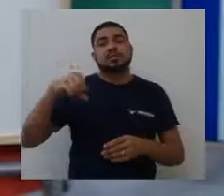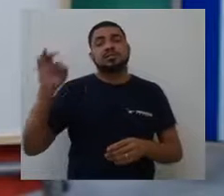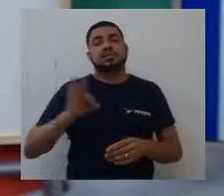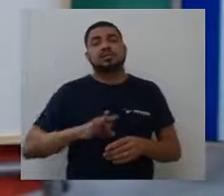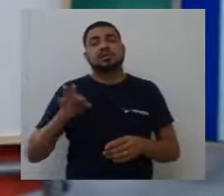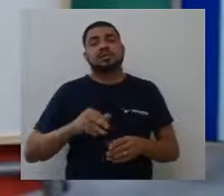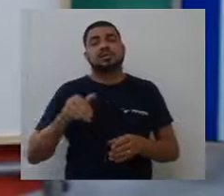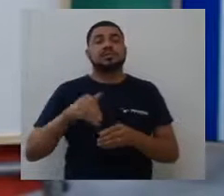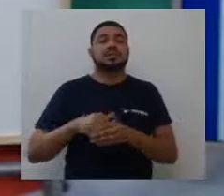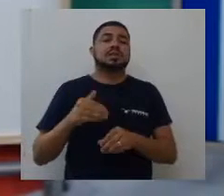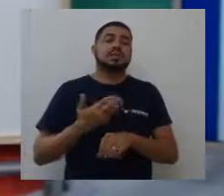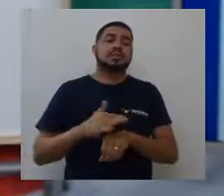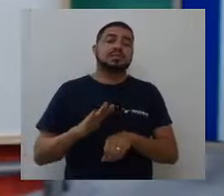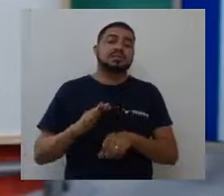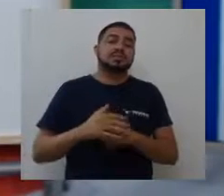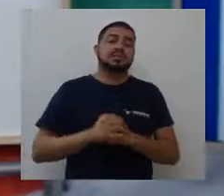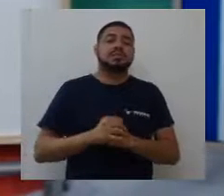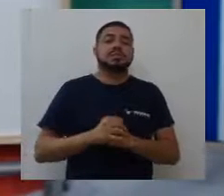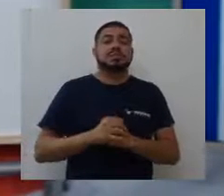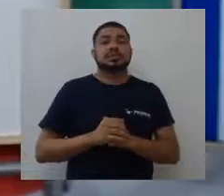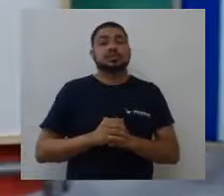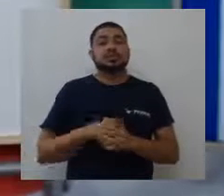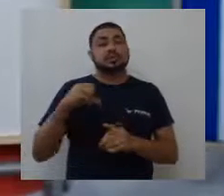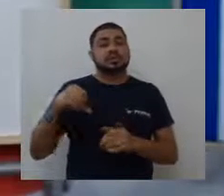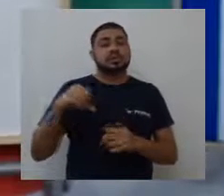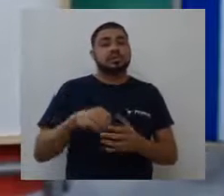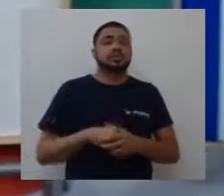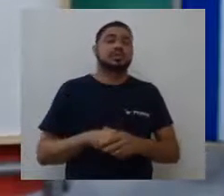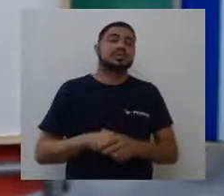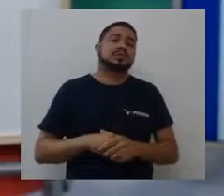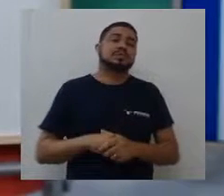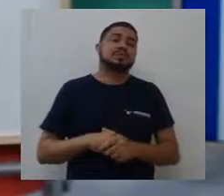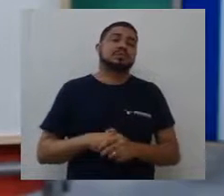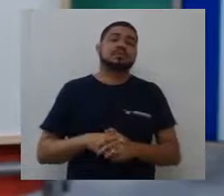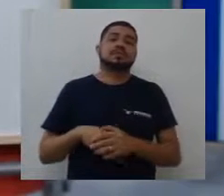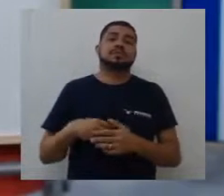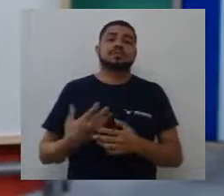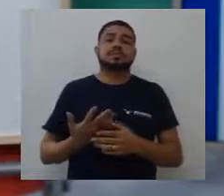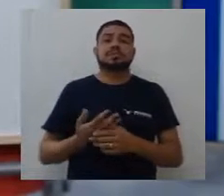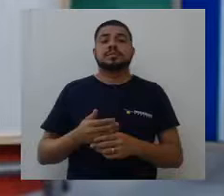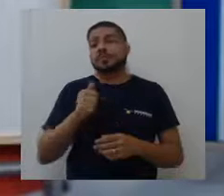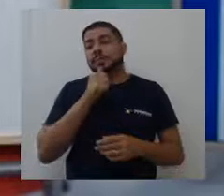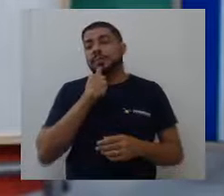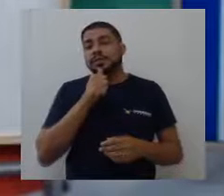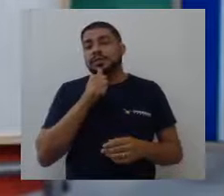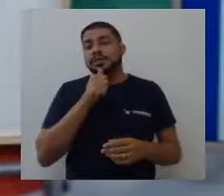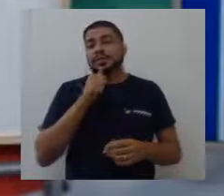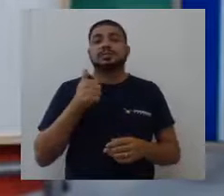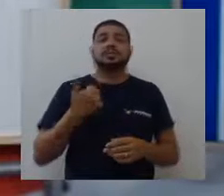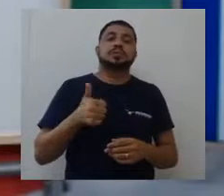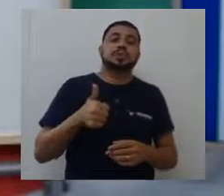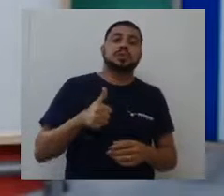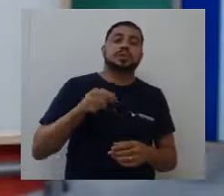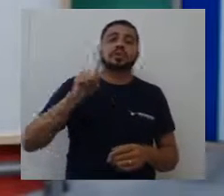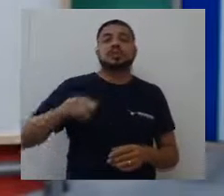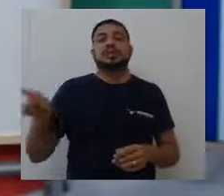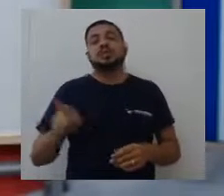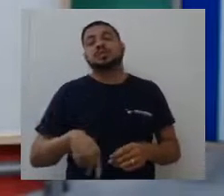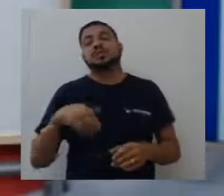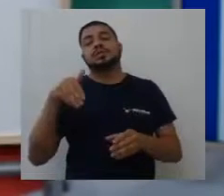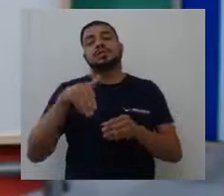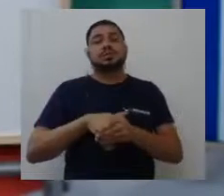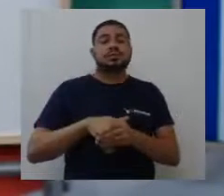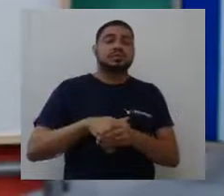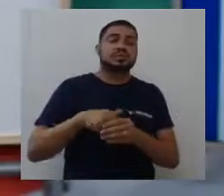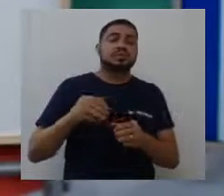votaram em branco. Em branco, 9 votos. Olha só, e ainda 11 anularam o voto. Anularam